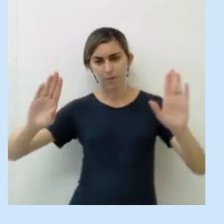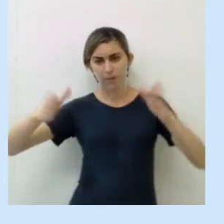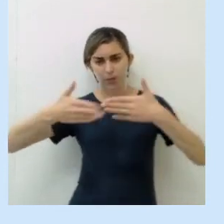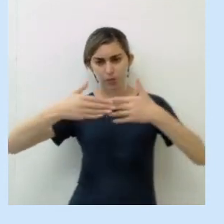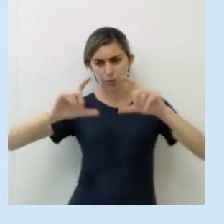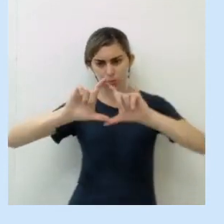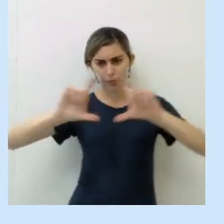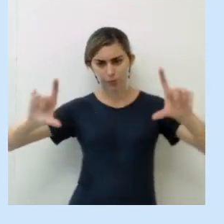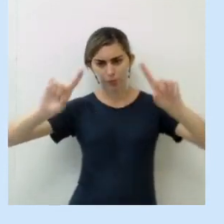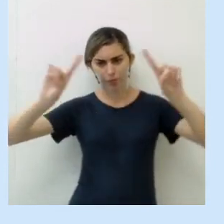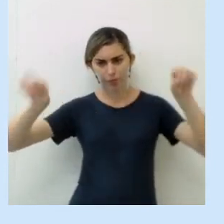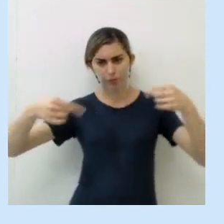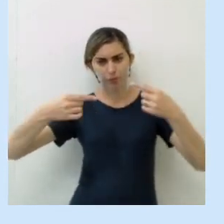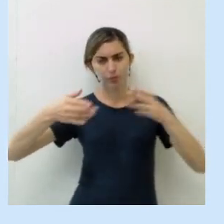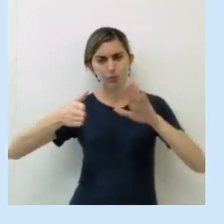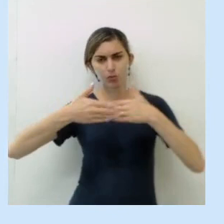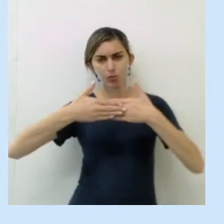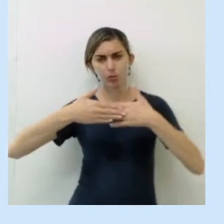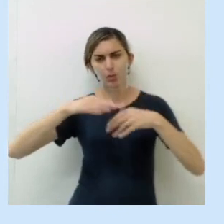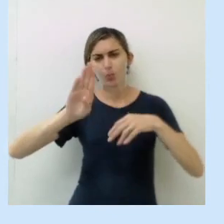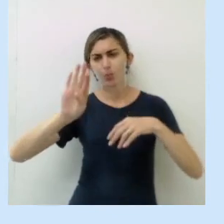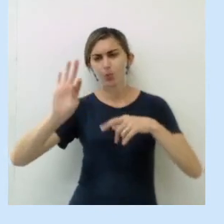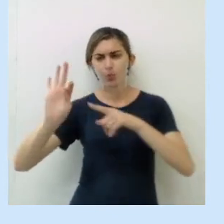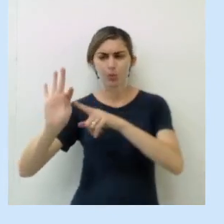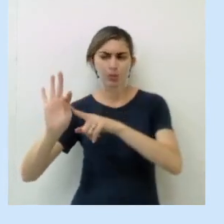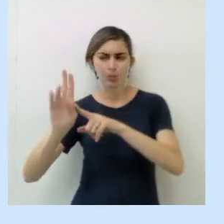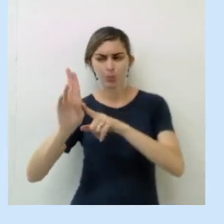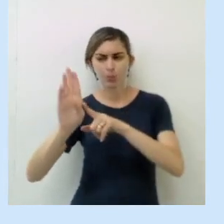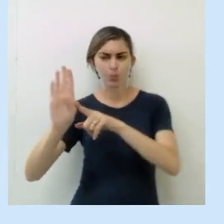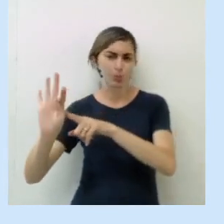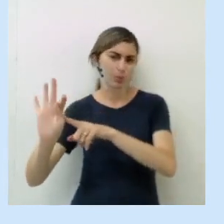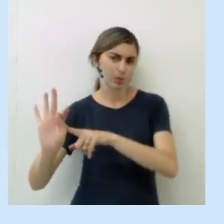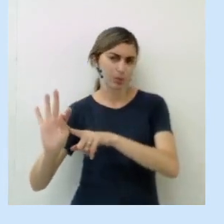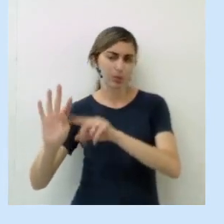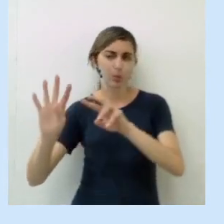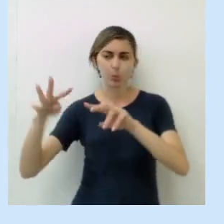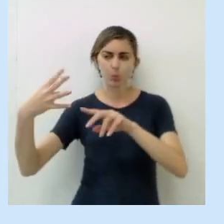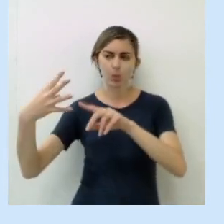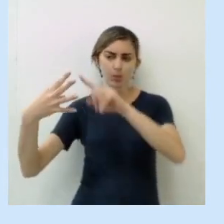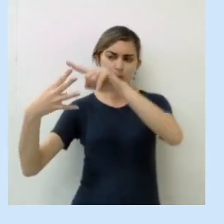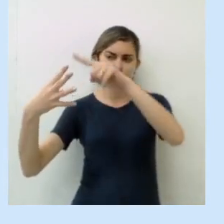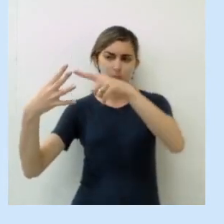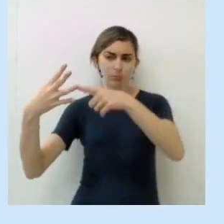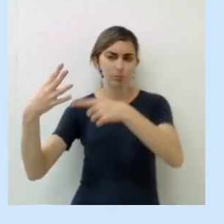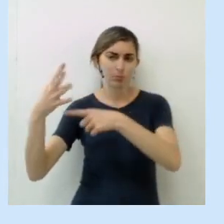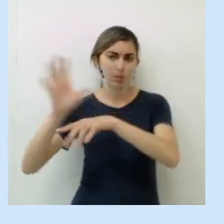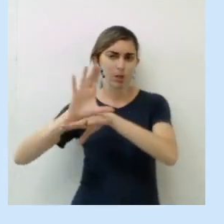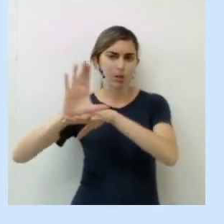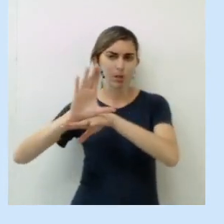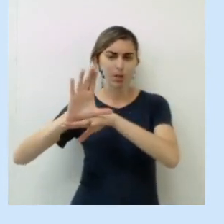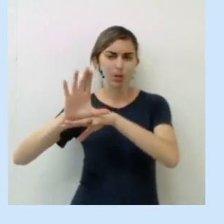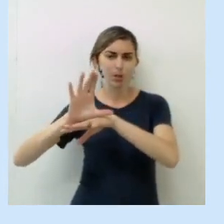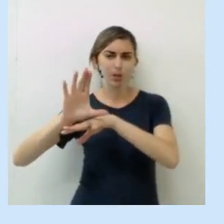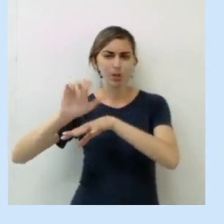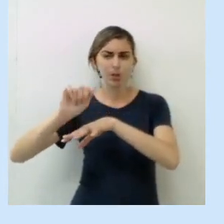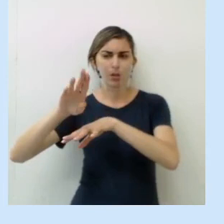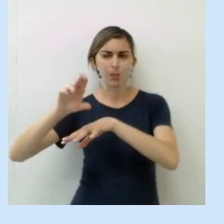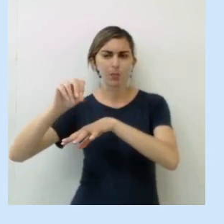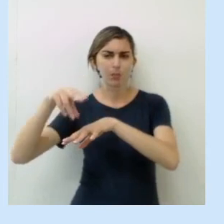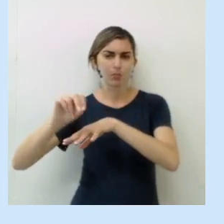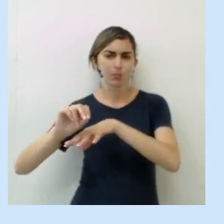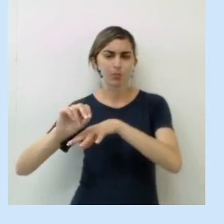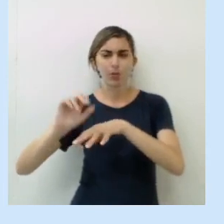fechada, ciclo. But, porque esse ciclo tem 4 carbonos, tá certo? E an, porque